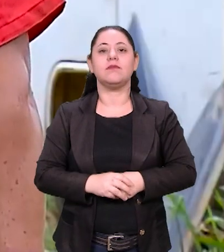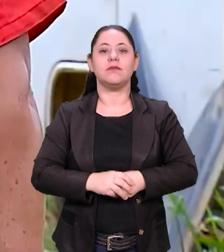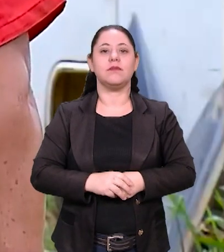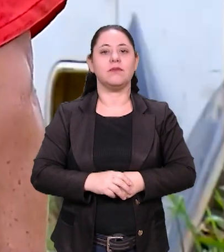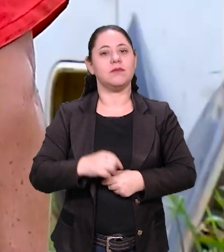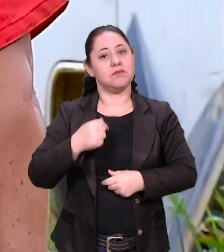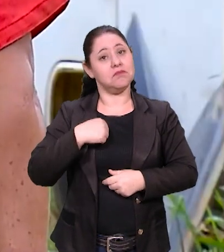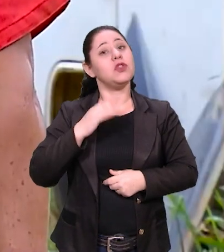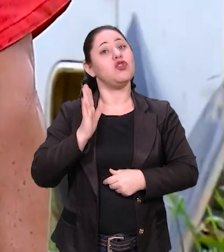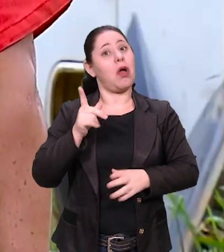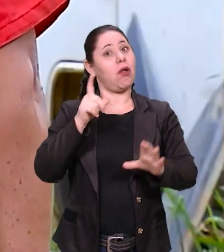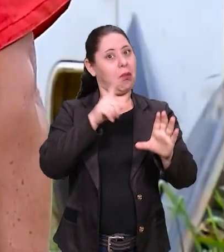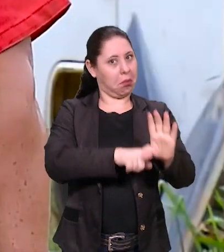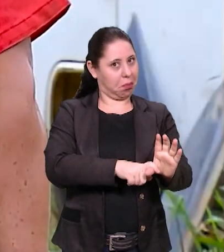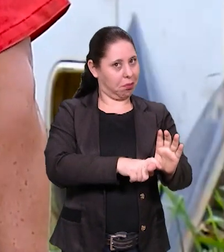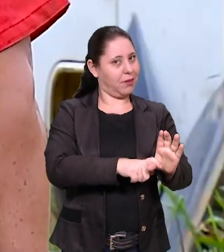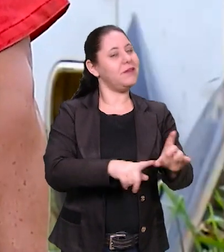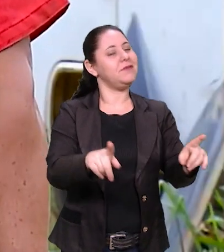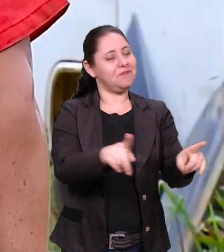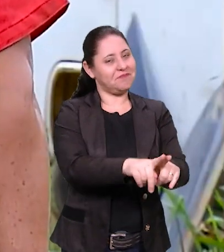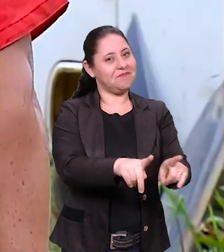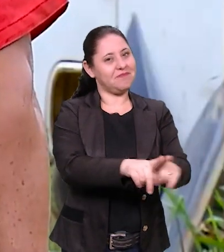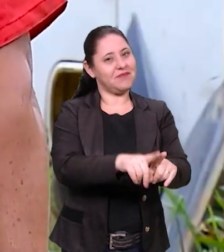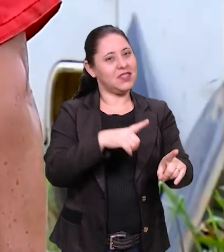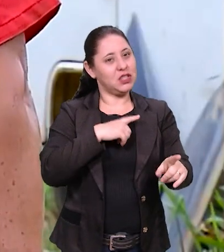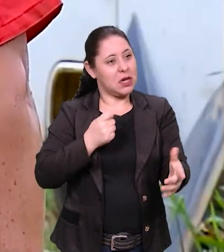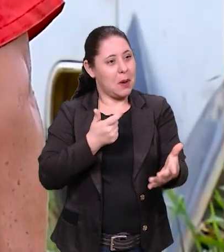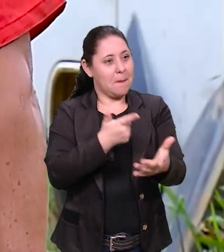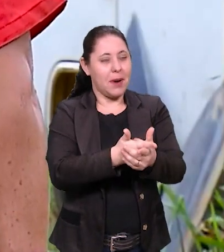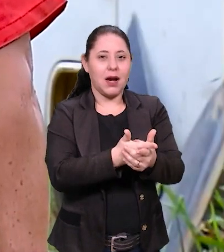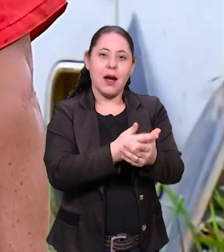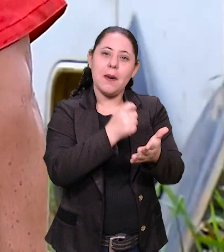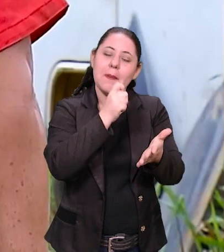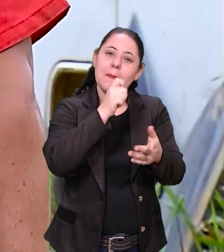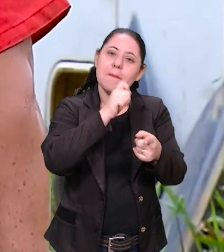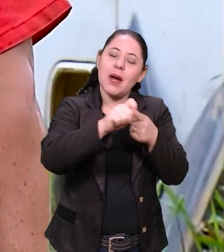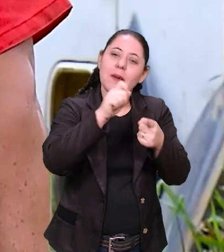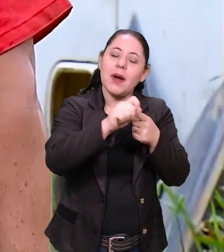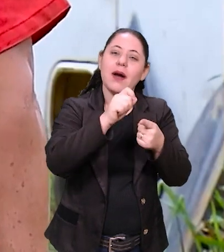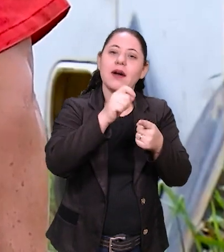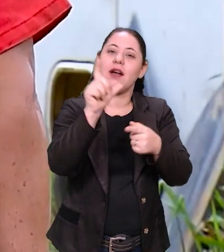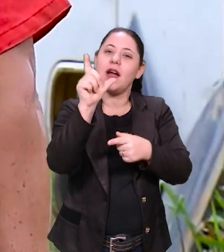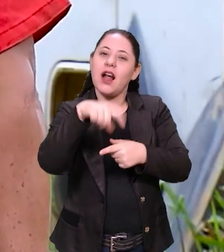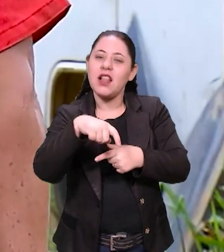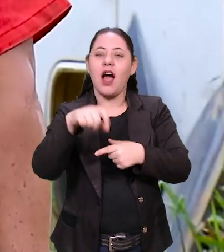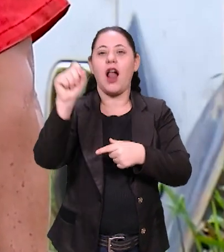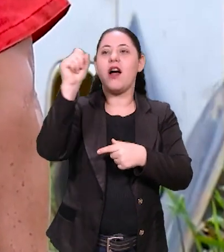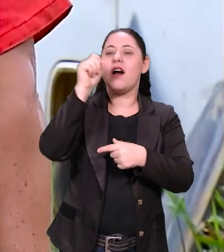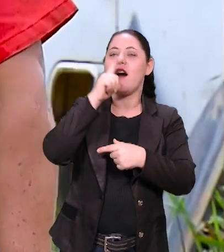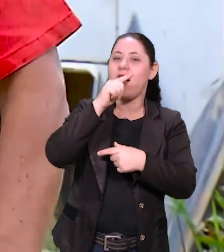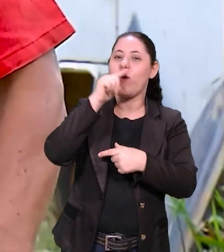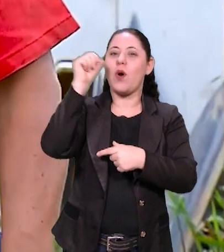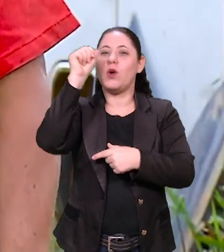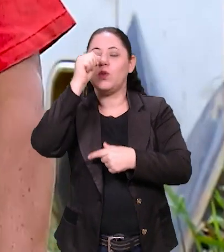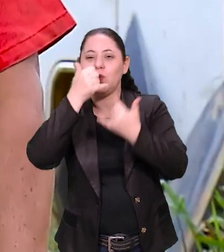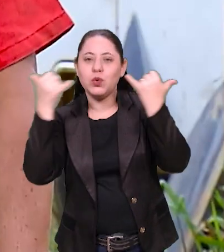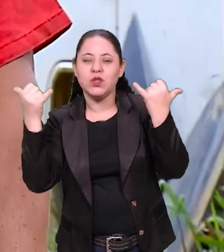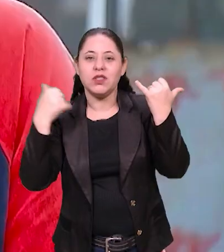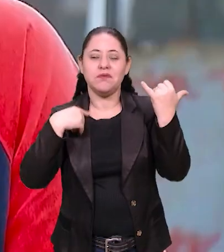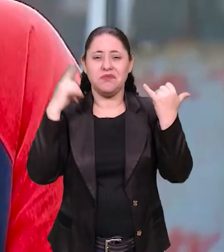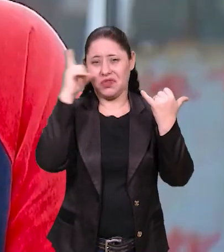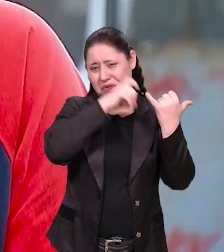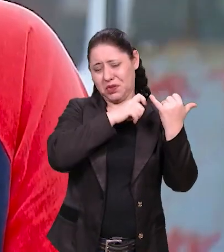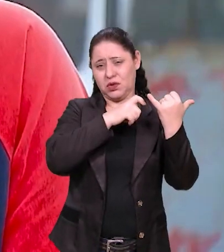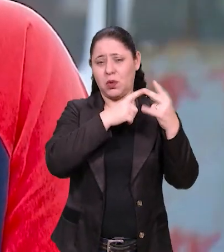nessa ocasião, que eu já estava devendo também, tinha que pagar a prestação do meu cartão, tinha que pagar água, luz e estava fraco de